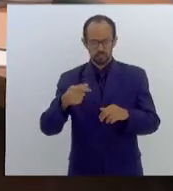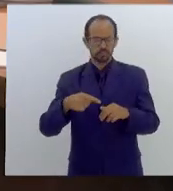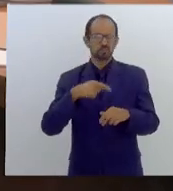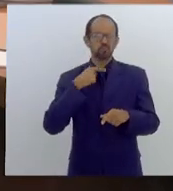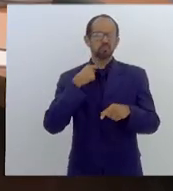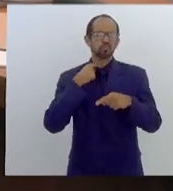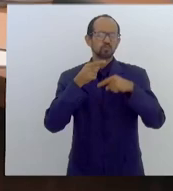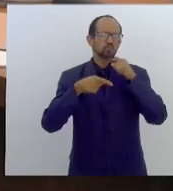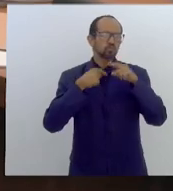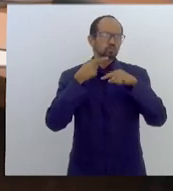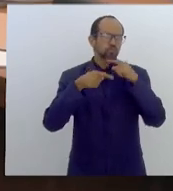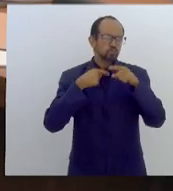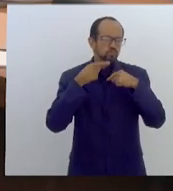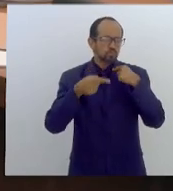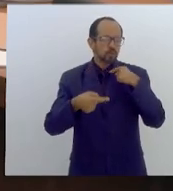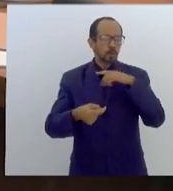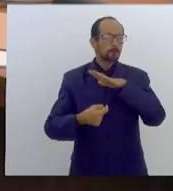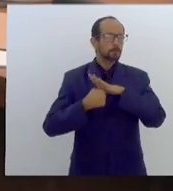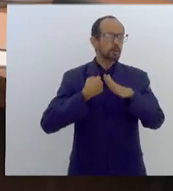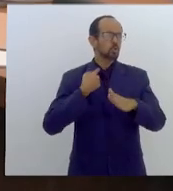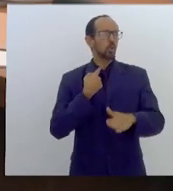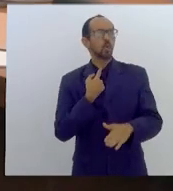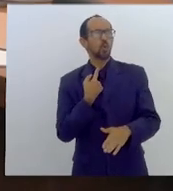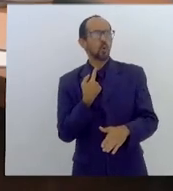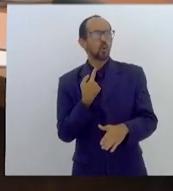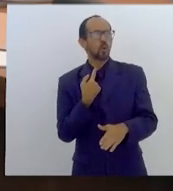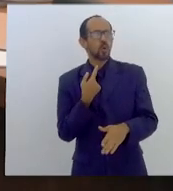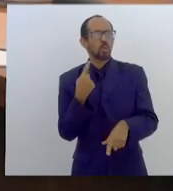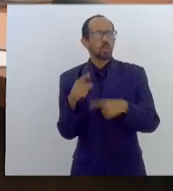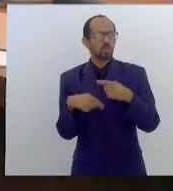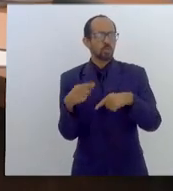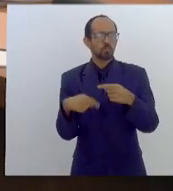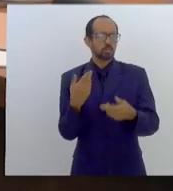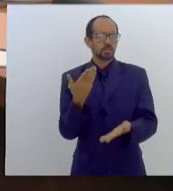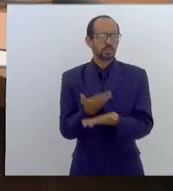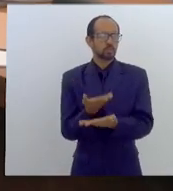argumentou que ele, fazendo um estudo,